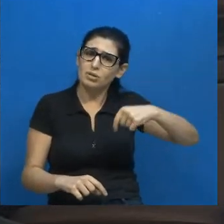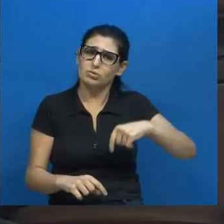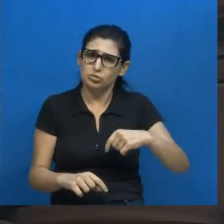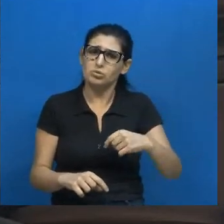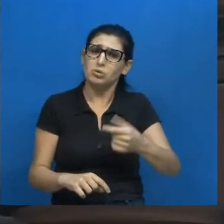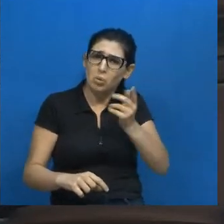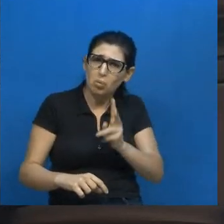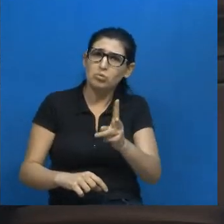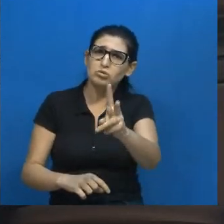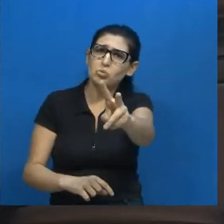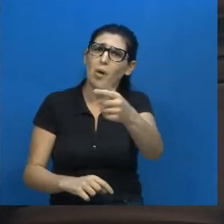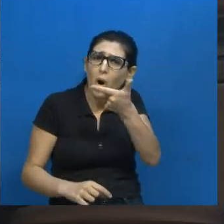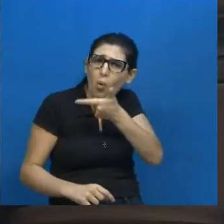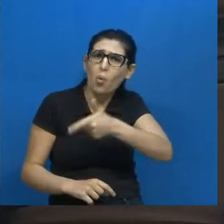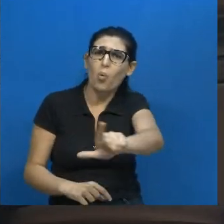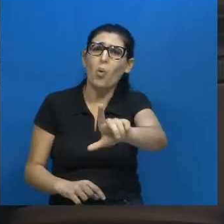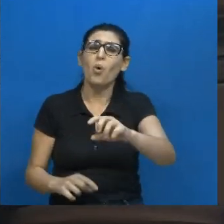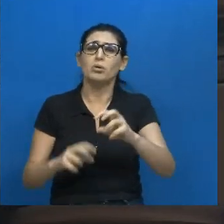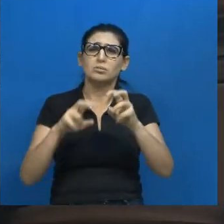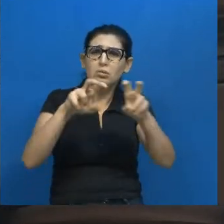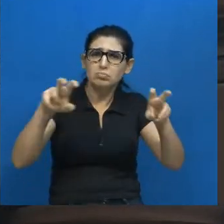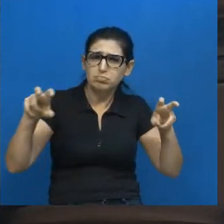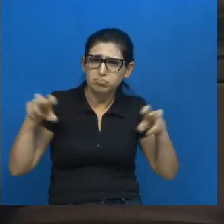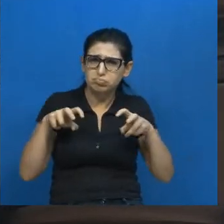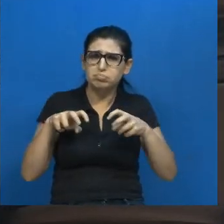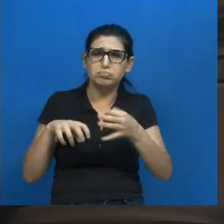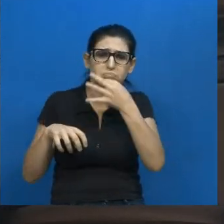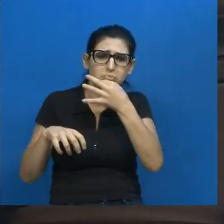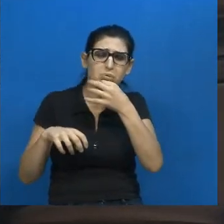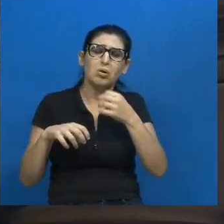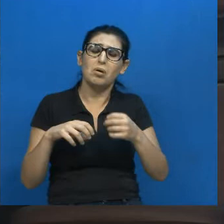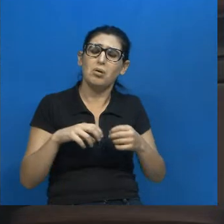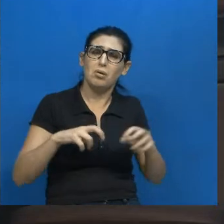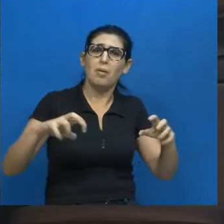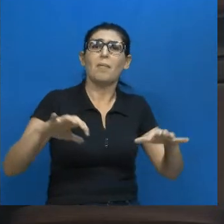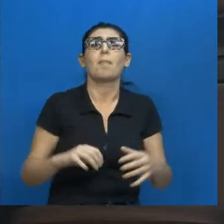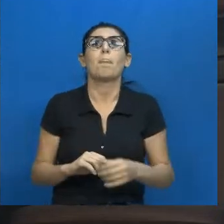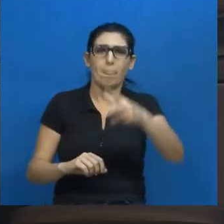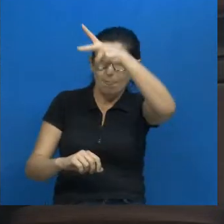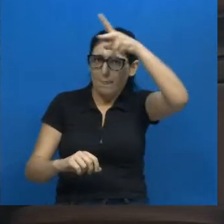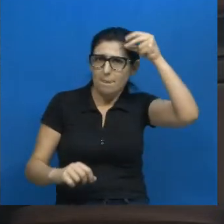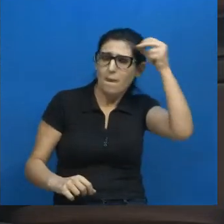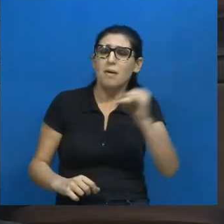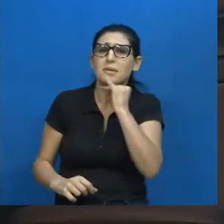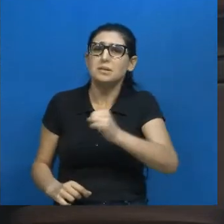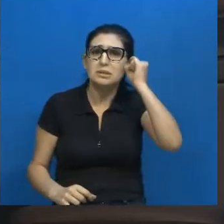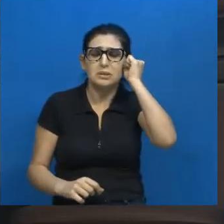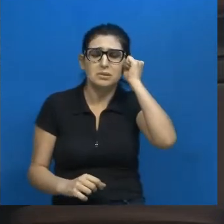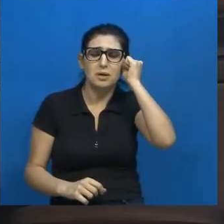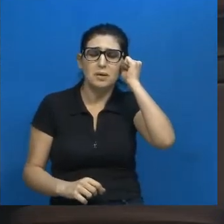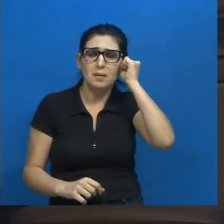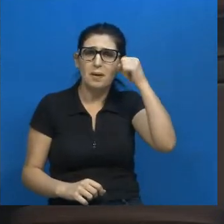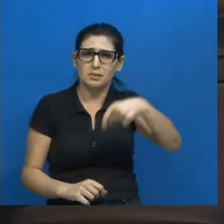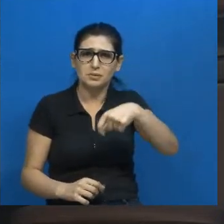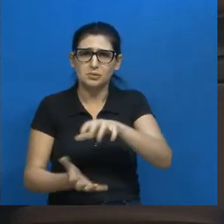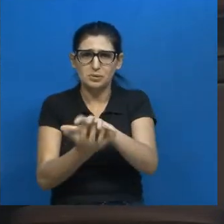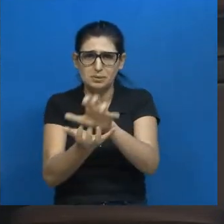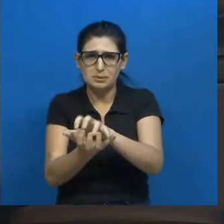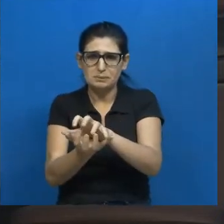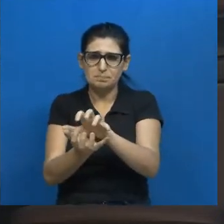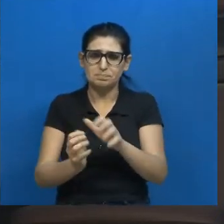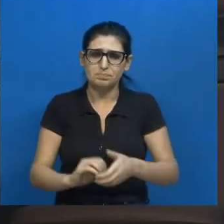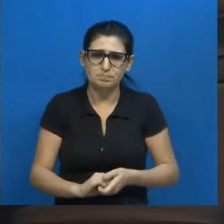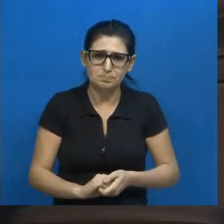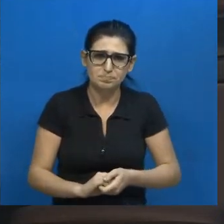Então, ele estaria endereçado ao excelentíssimo senhor prefeito municipal, senhor Isaías Santana.